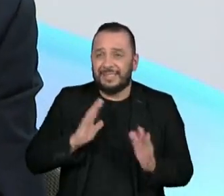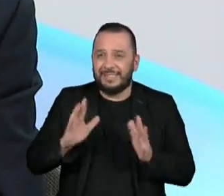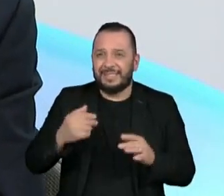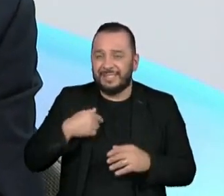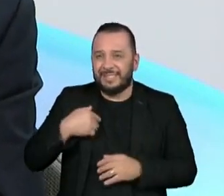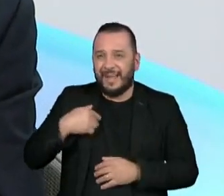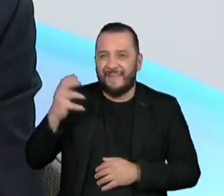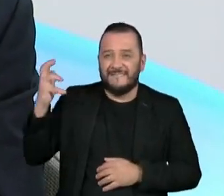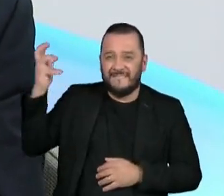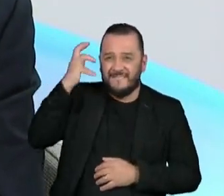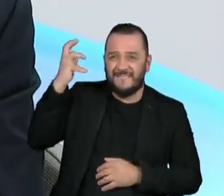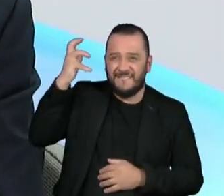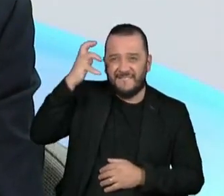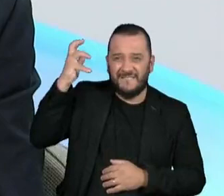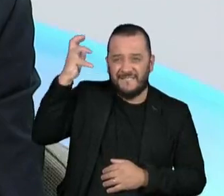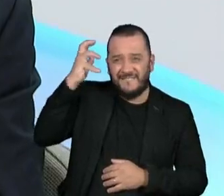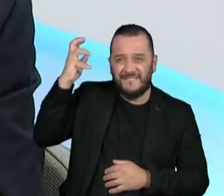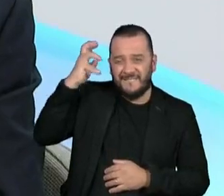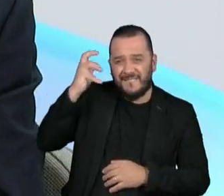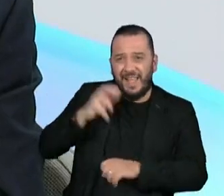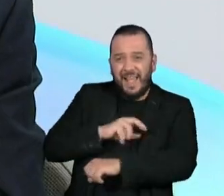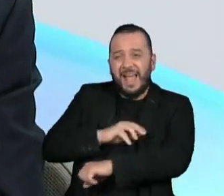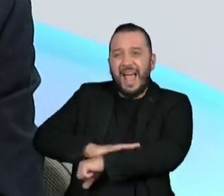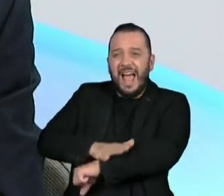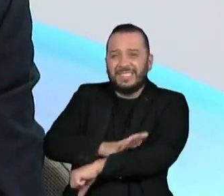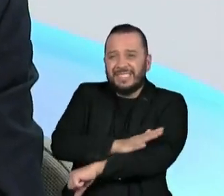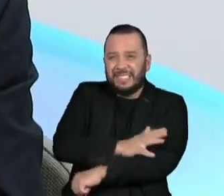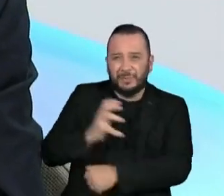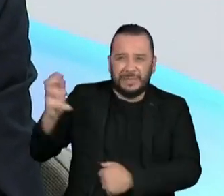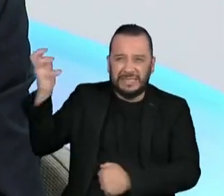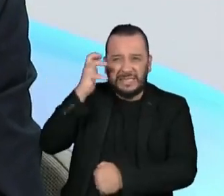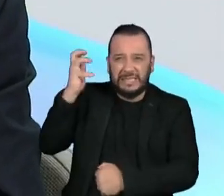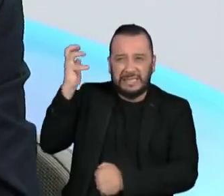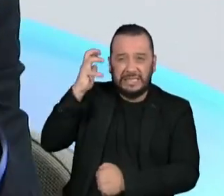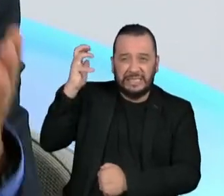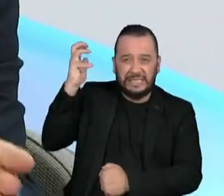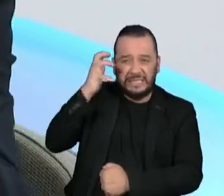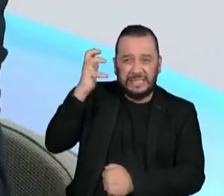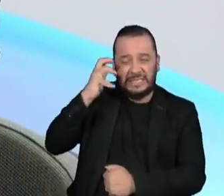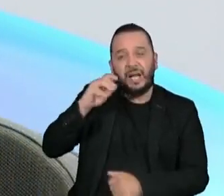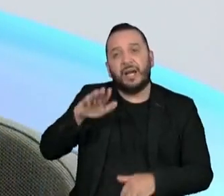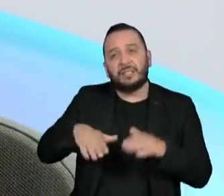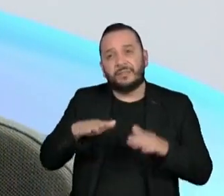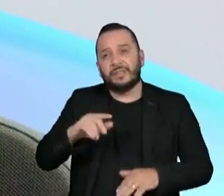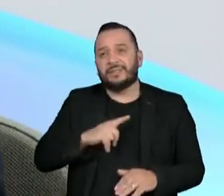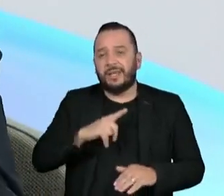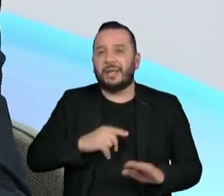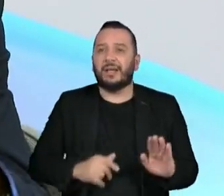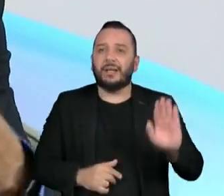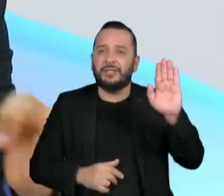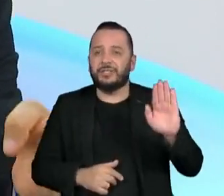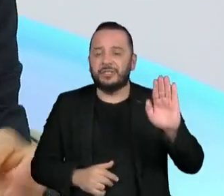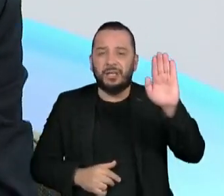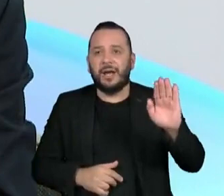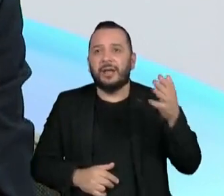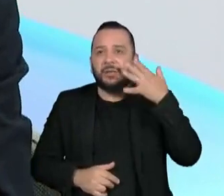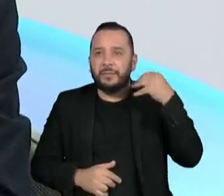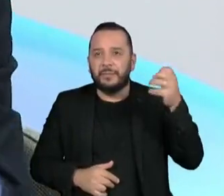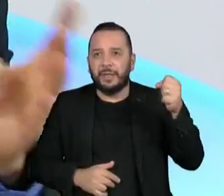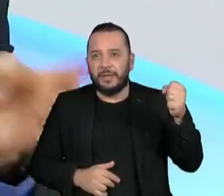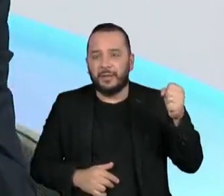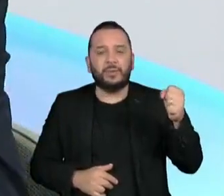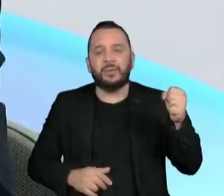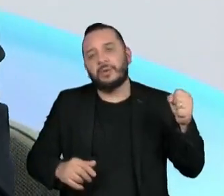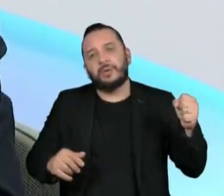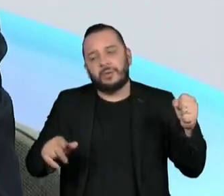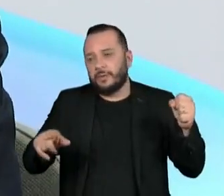na nossa maneira de agir na maneira de se comportar que às vezes entre um candidato Branco finalizado nego automaticamente uma